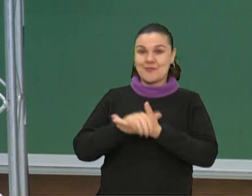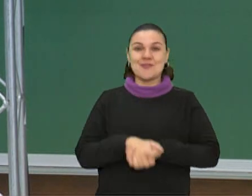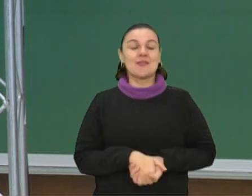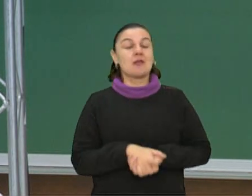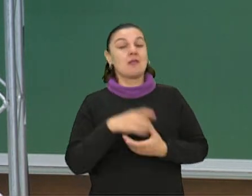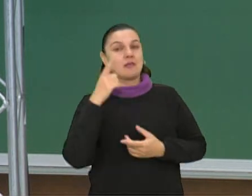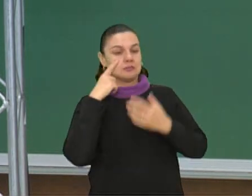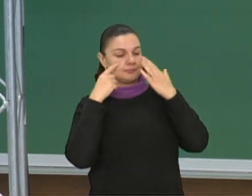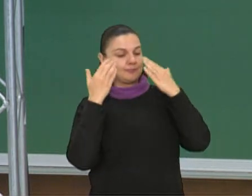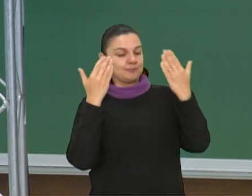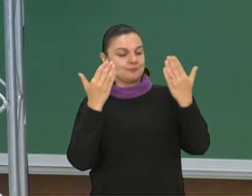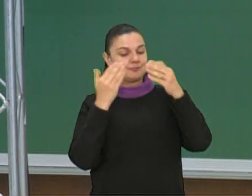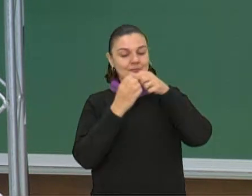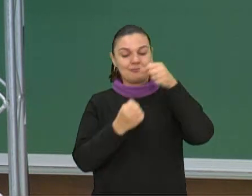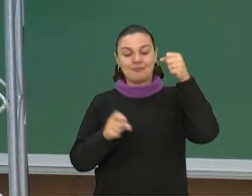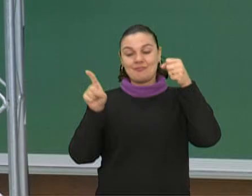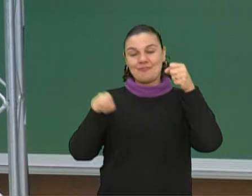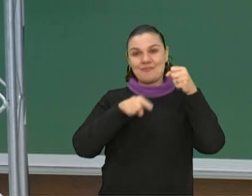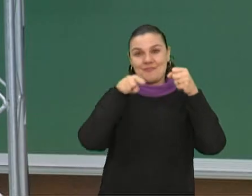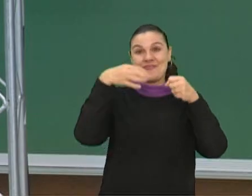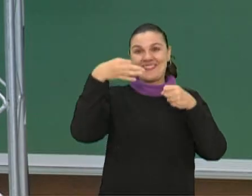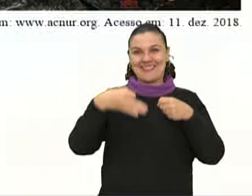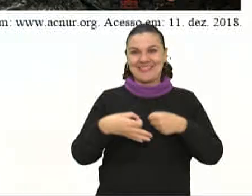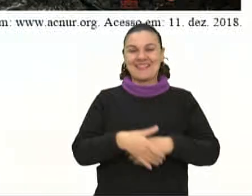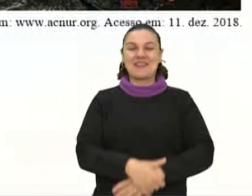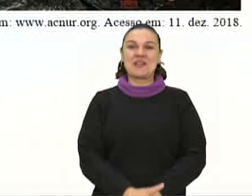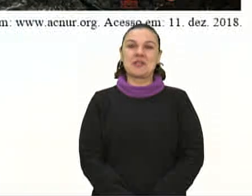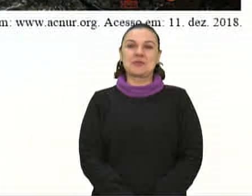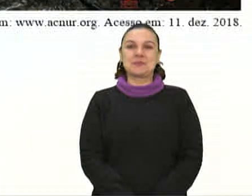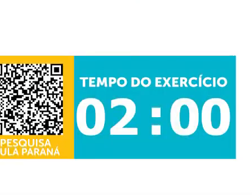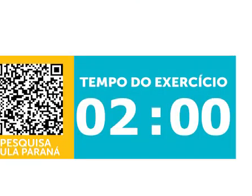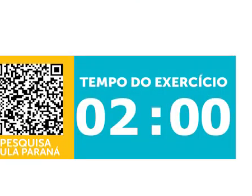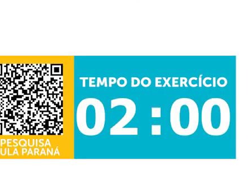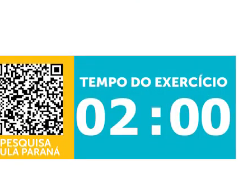bem esse cartaz e marquem a alternativa.